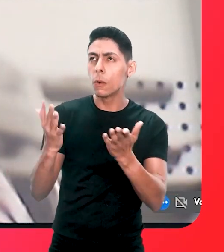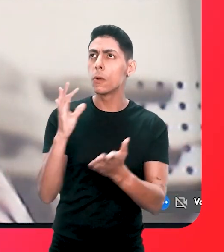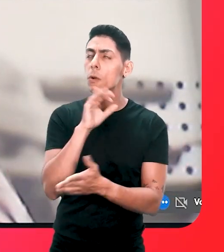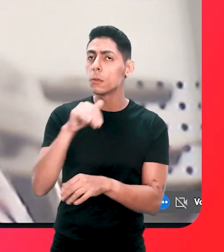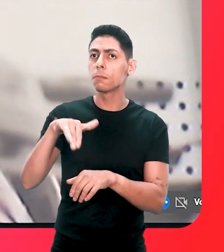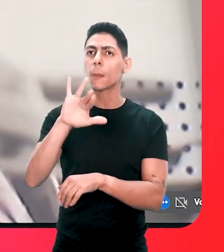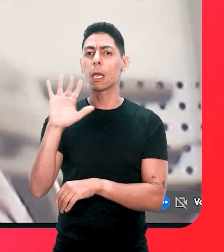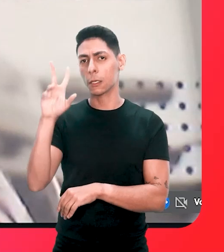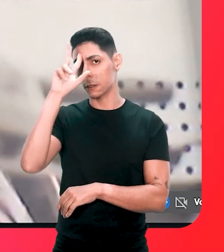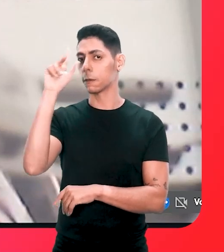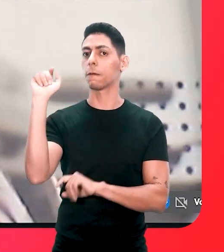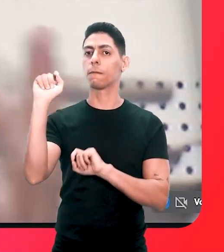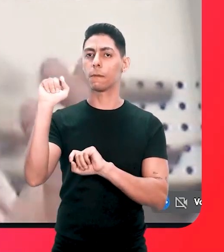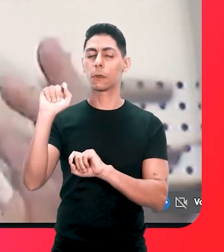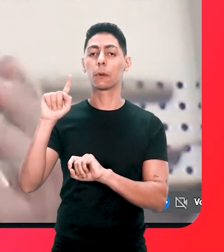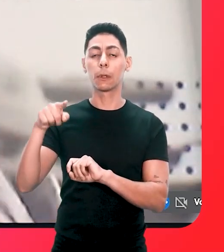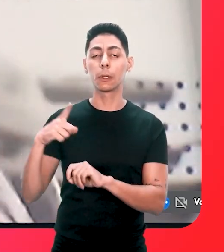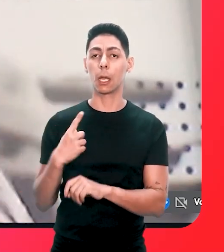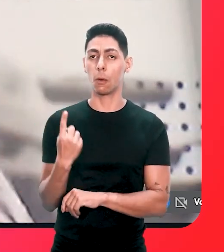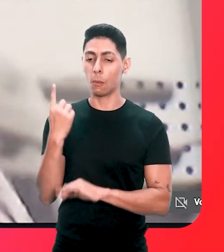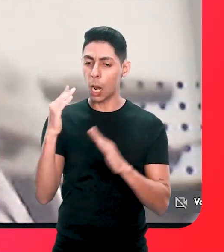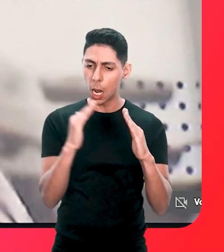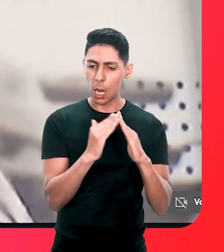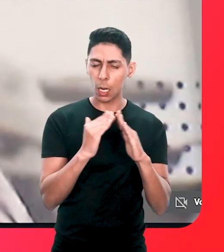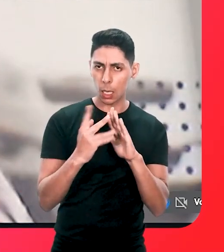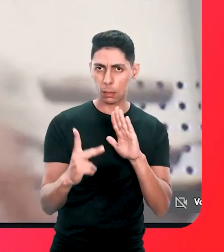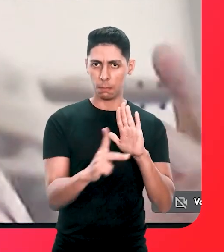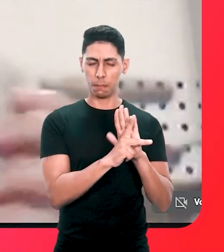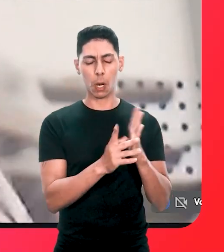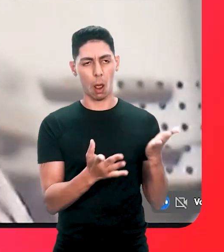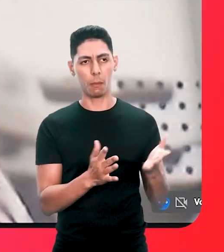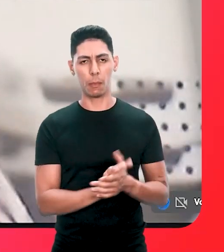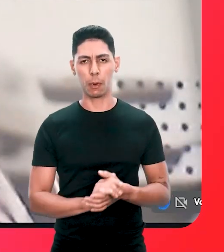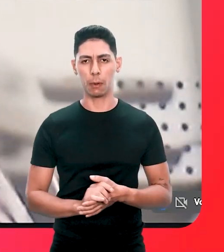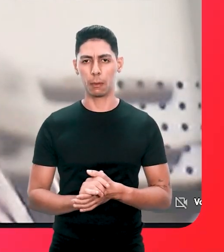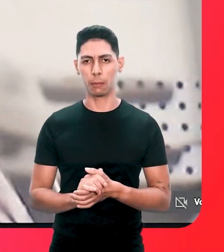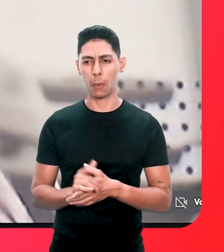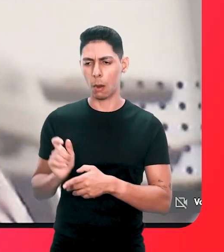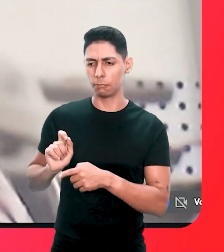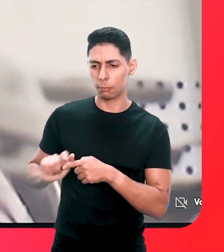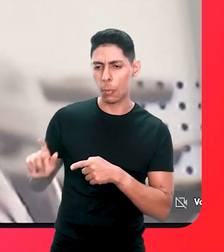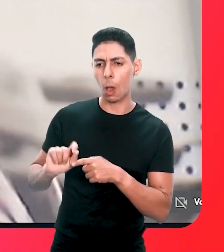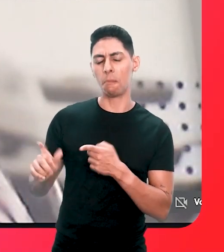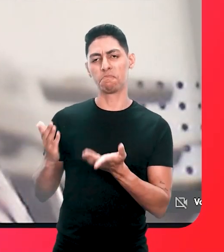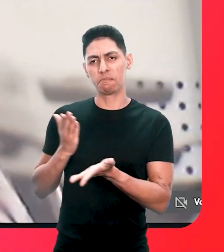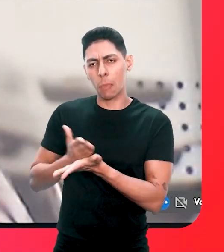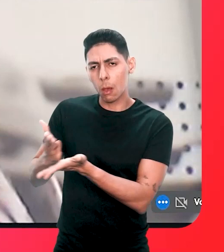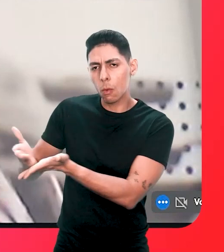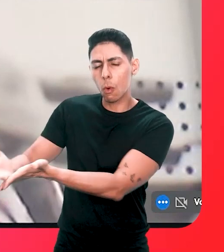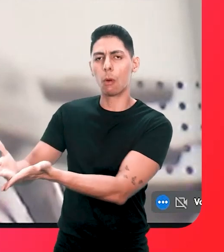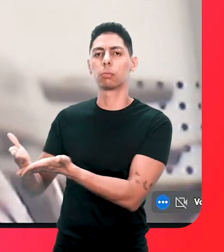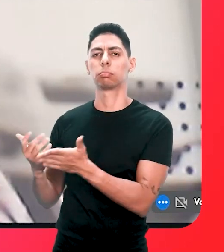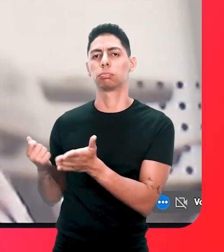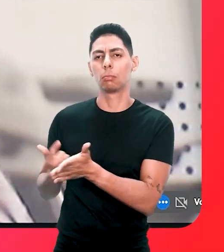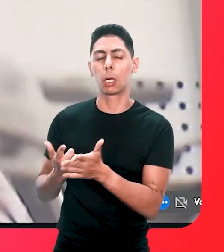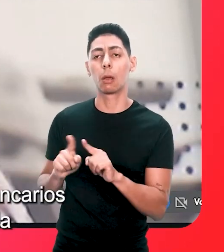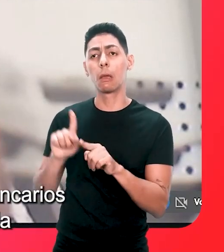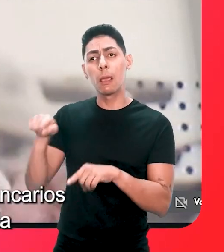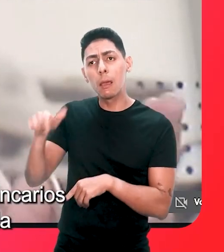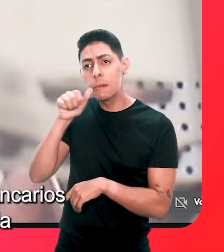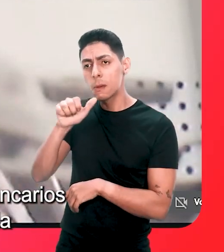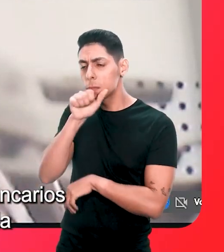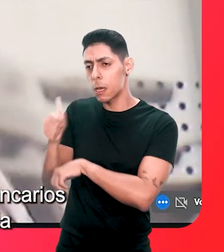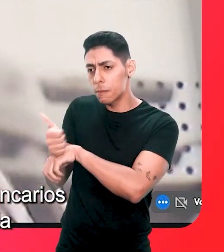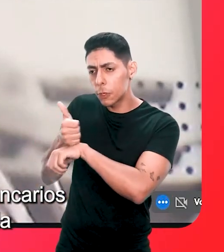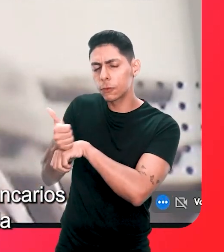que hoje, era ter uma casa própria, né? Financiada, ou o que fosse. E com isso da minha mãe ser bancária, tinha